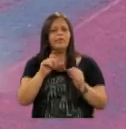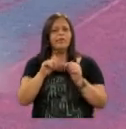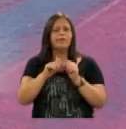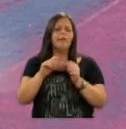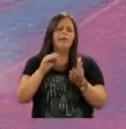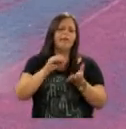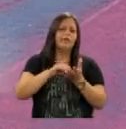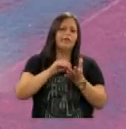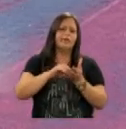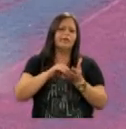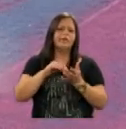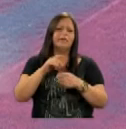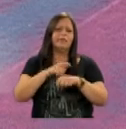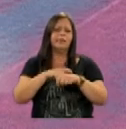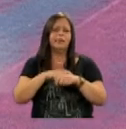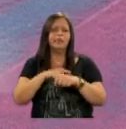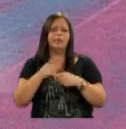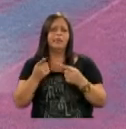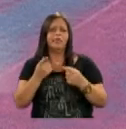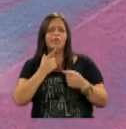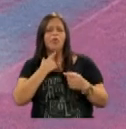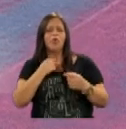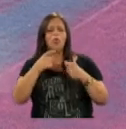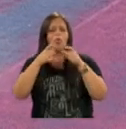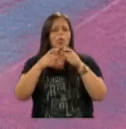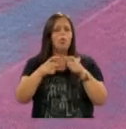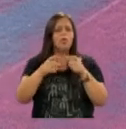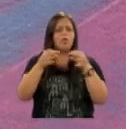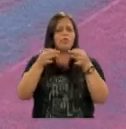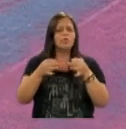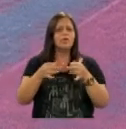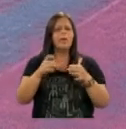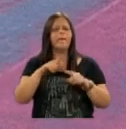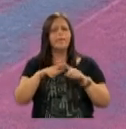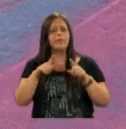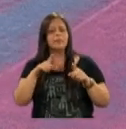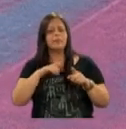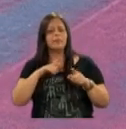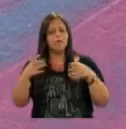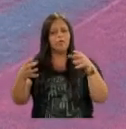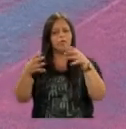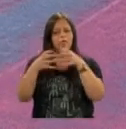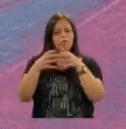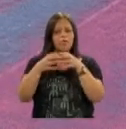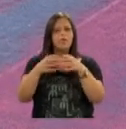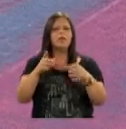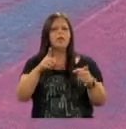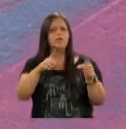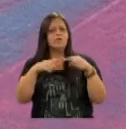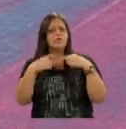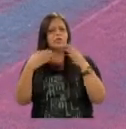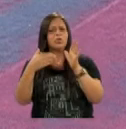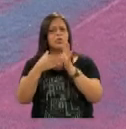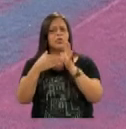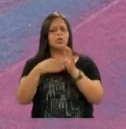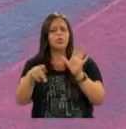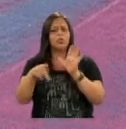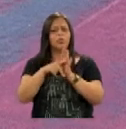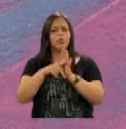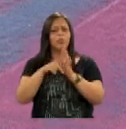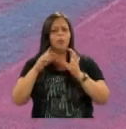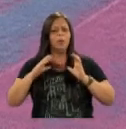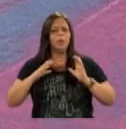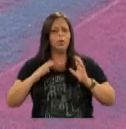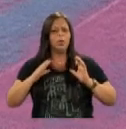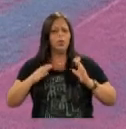falta tempo de exposição ou um local adequado mas tem uma galera que desafia os limites do próprio corpo